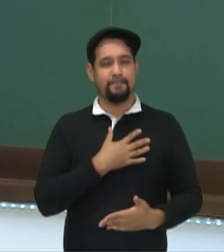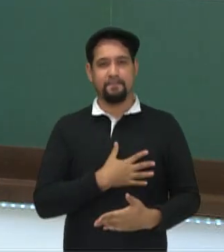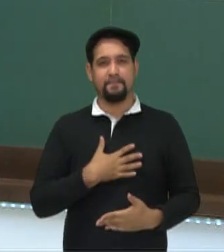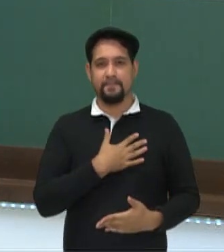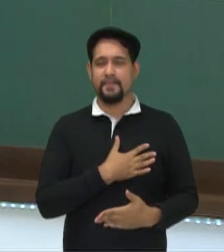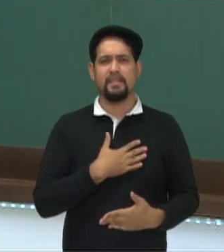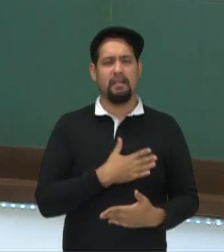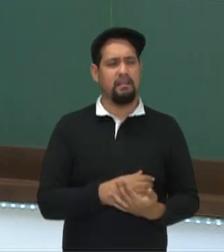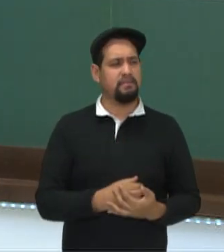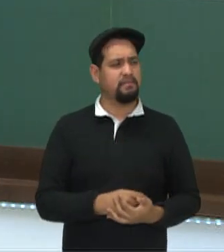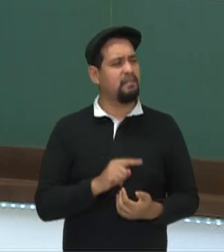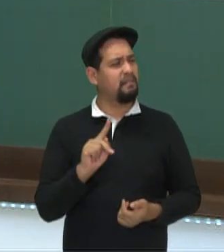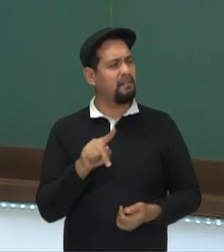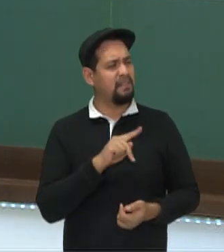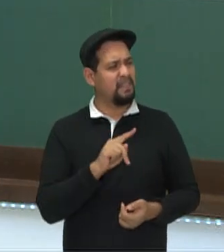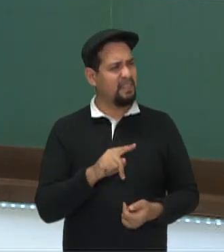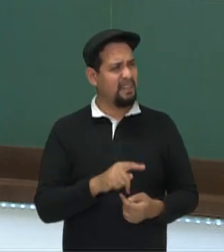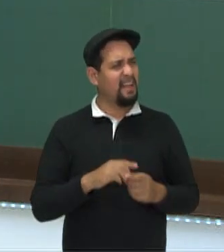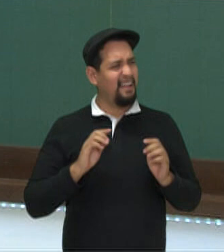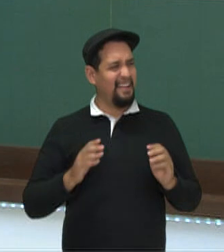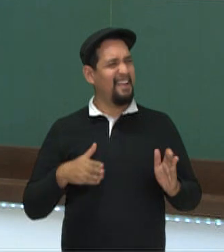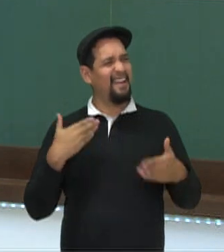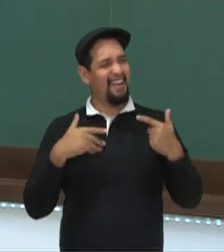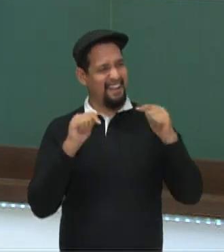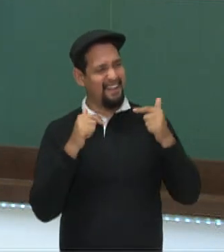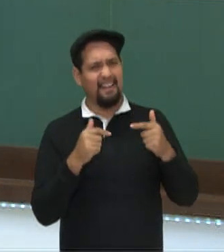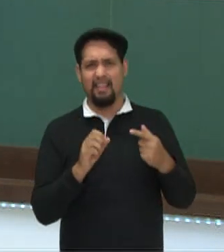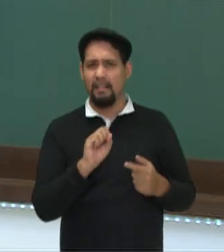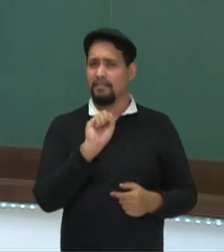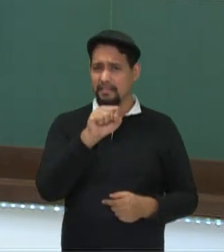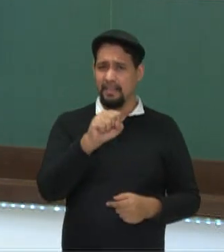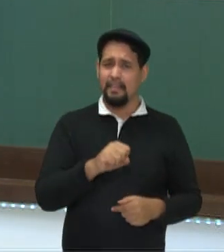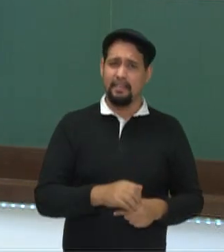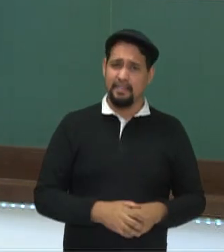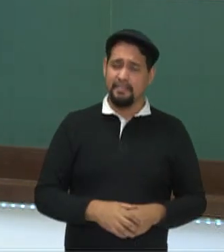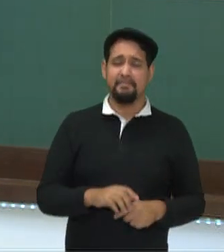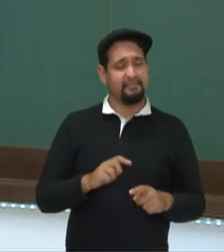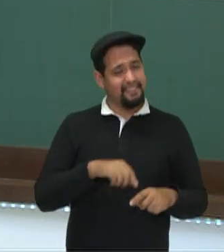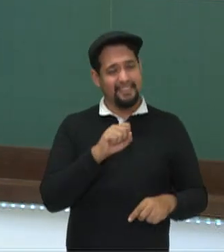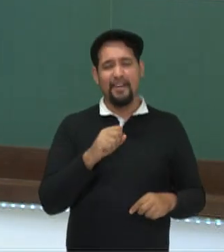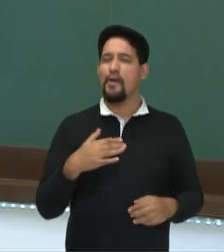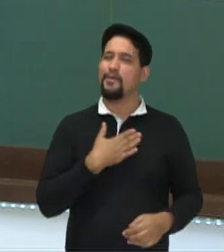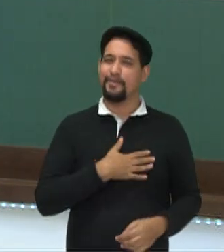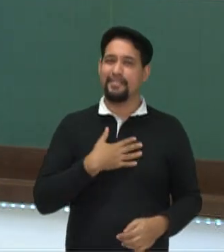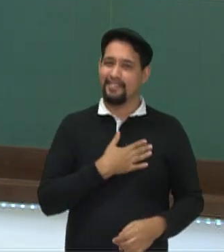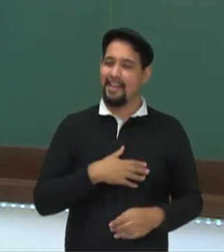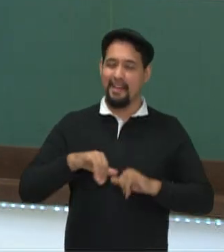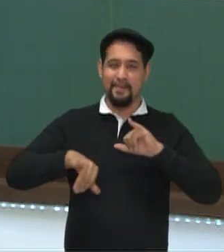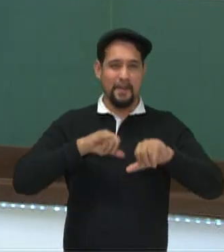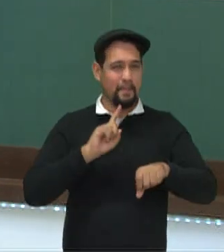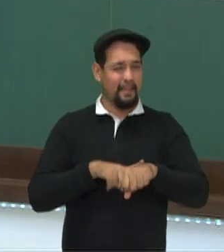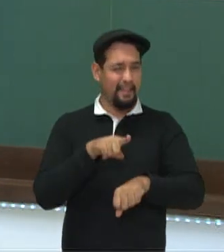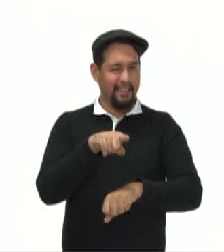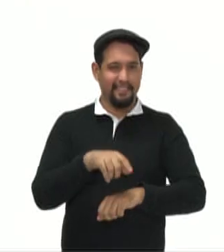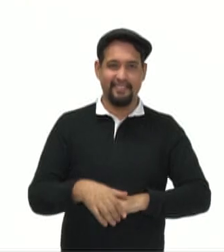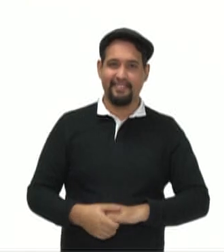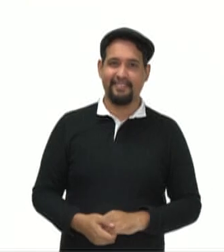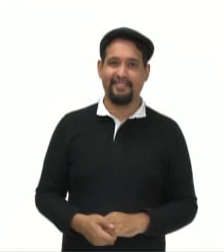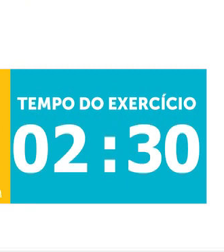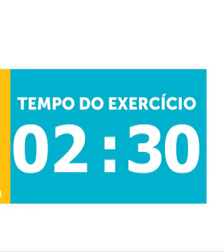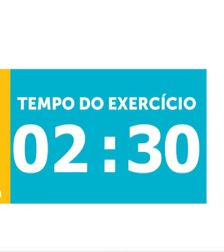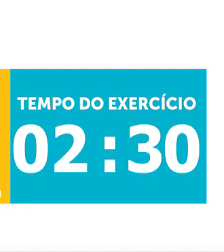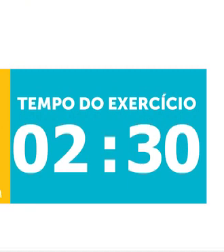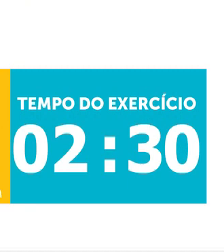divertir. Professor, divertir? Sim, sim, se divertir com a química. Tempo para você.